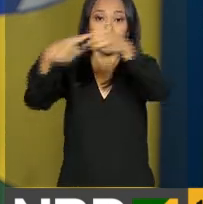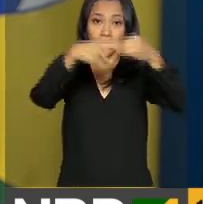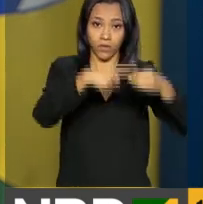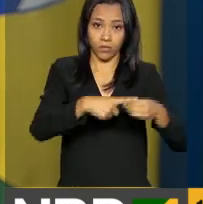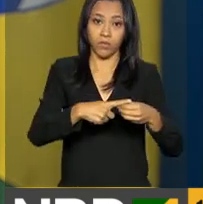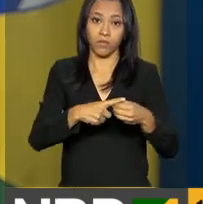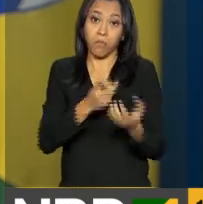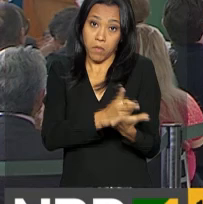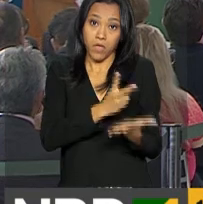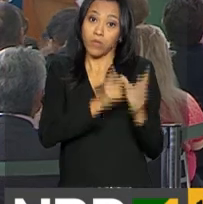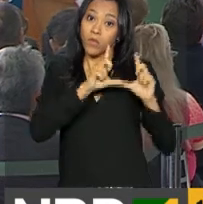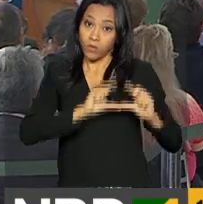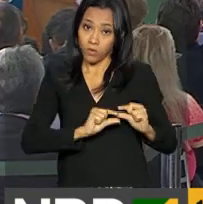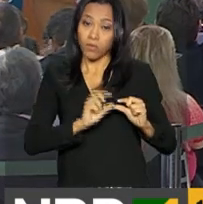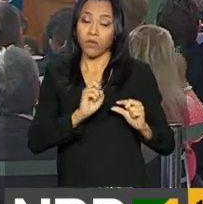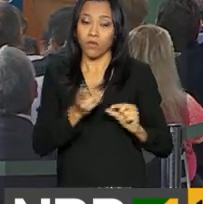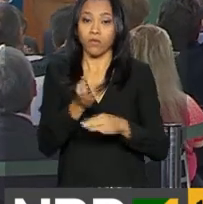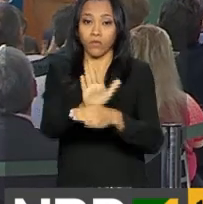é?